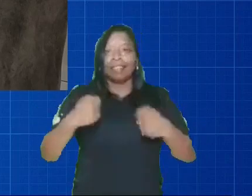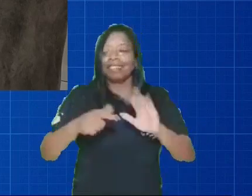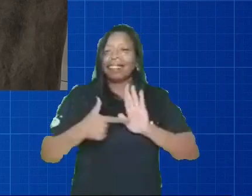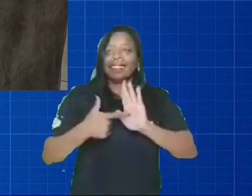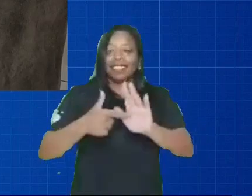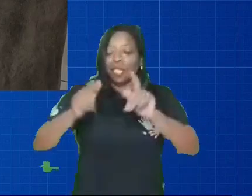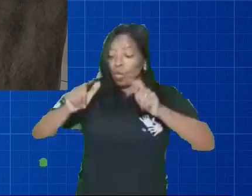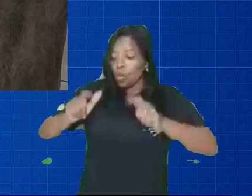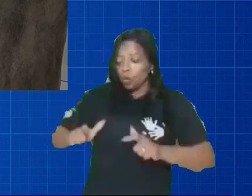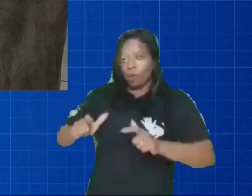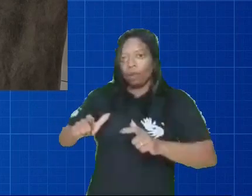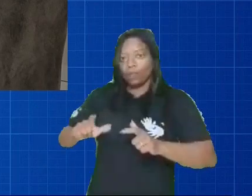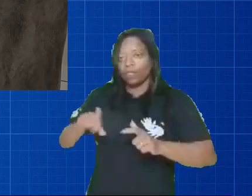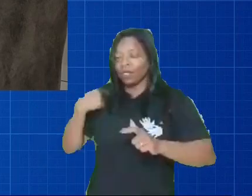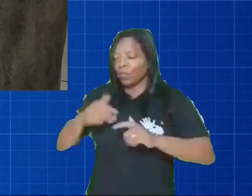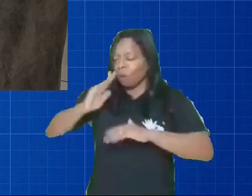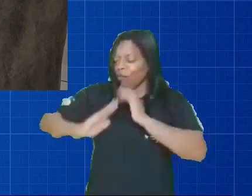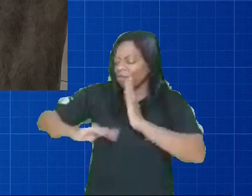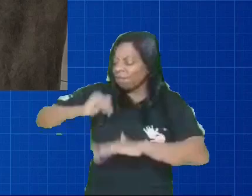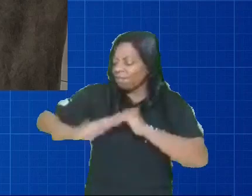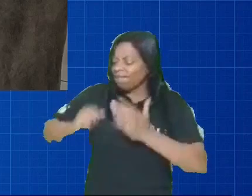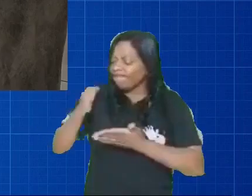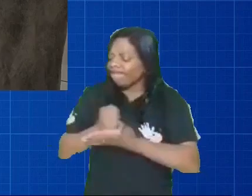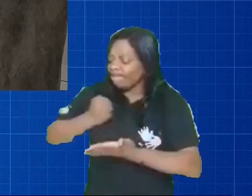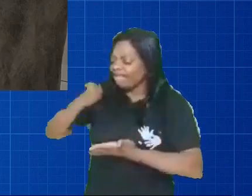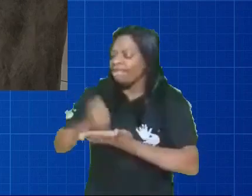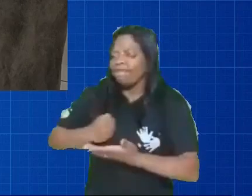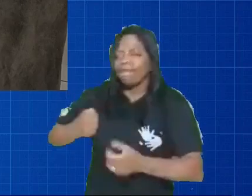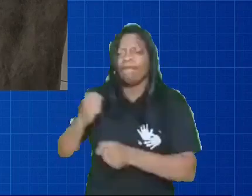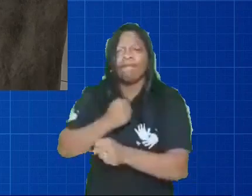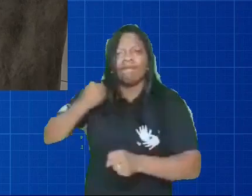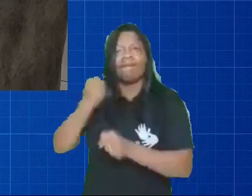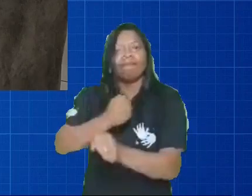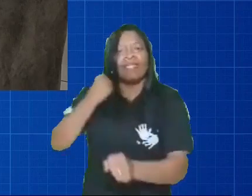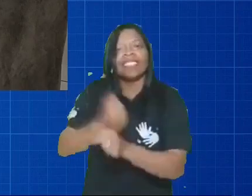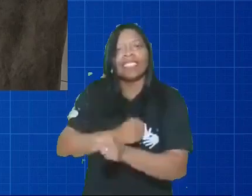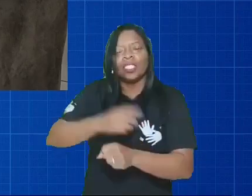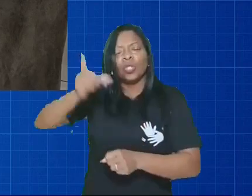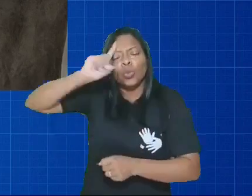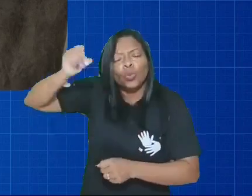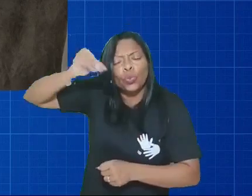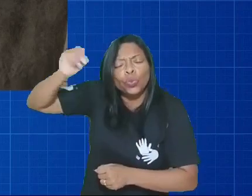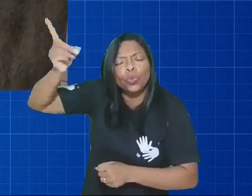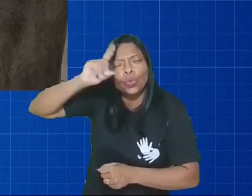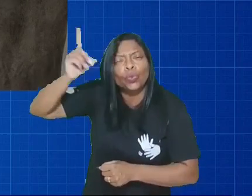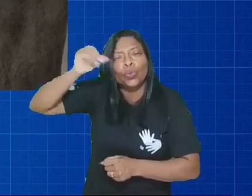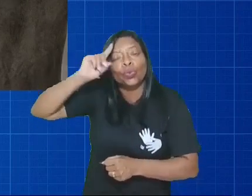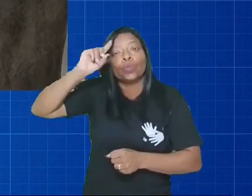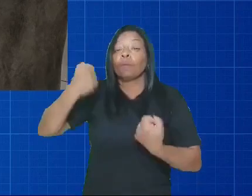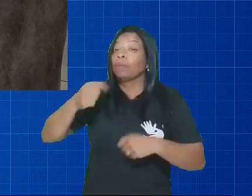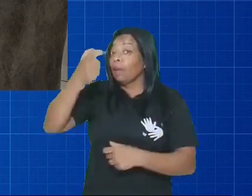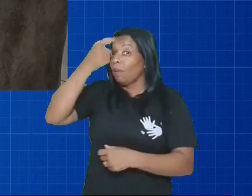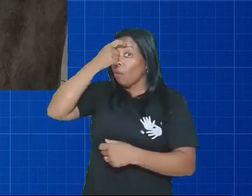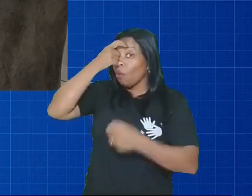e que pode plantar árvores todos os dias ou pode desmatar todos os dias. Então, é chamar a consciência, né? E se nós